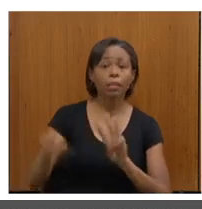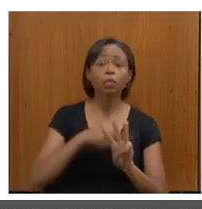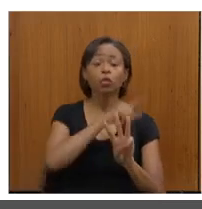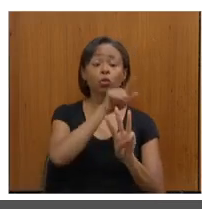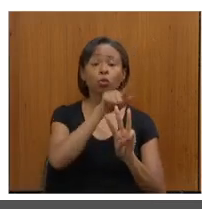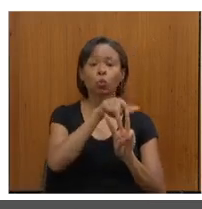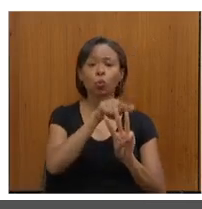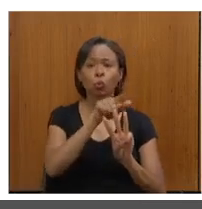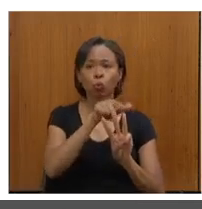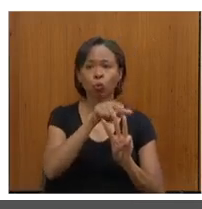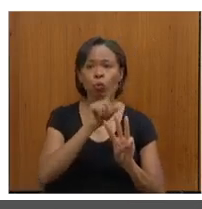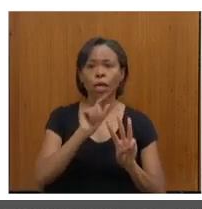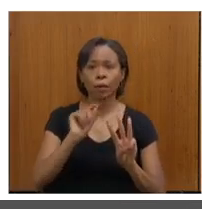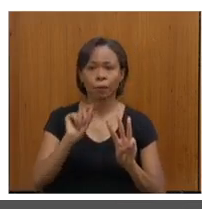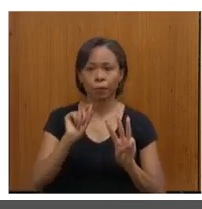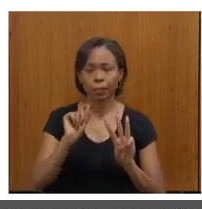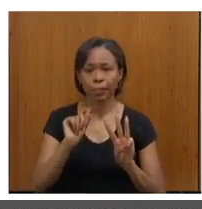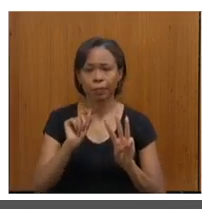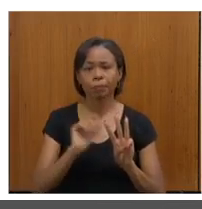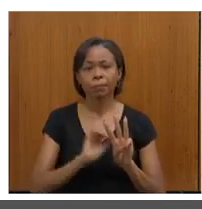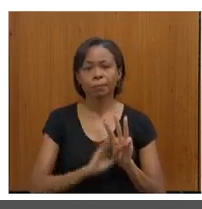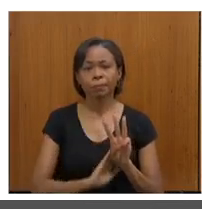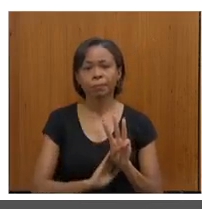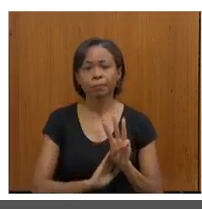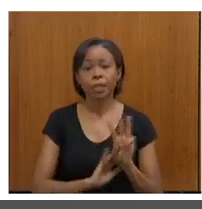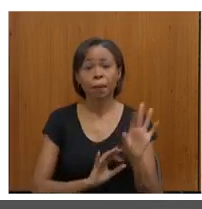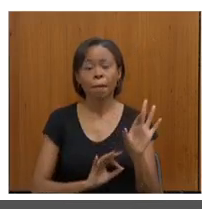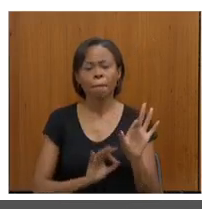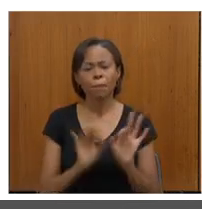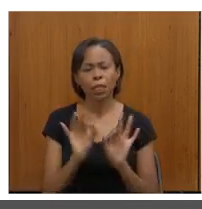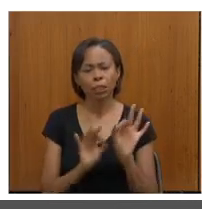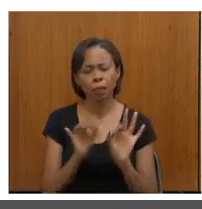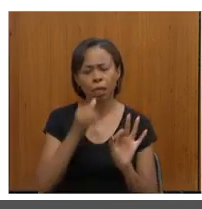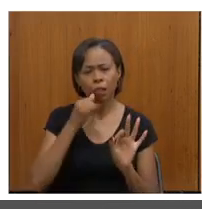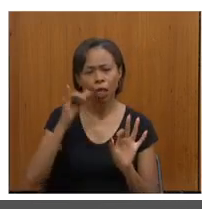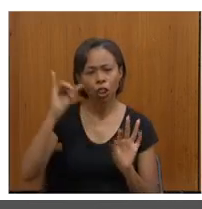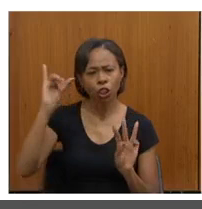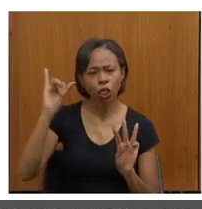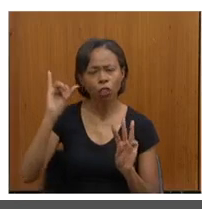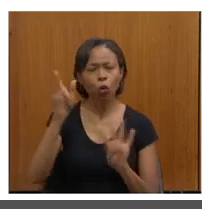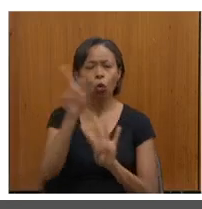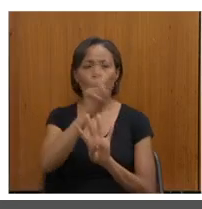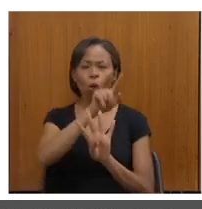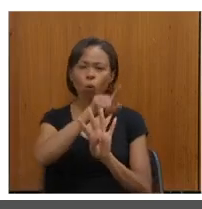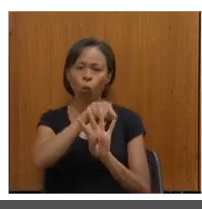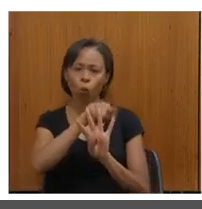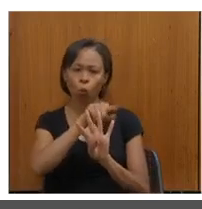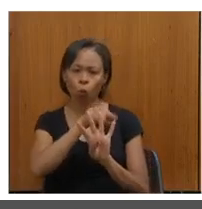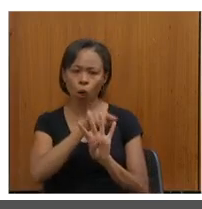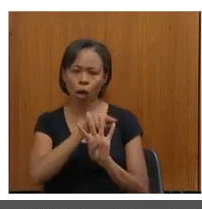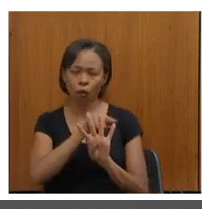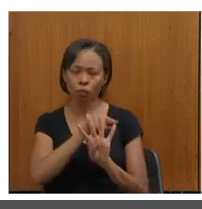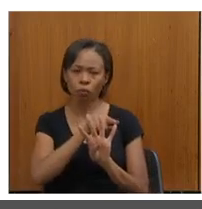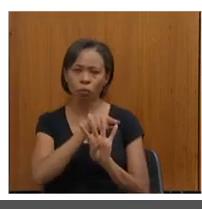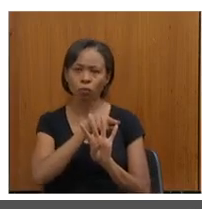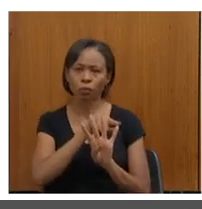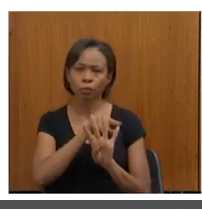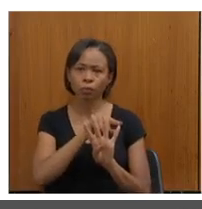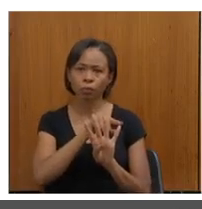de o planejamento energético o quarto eixo de